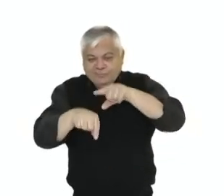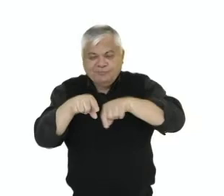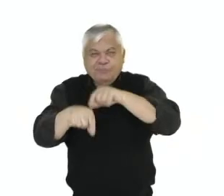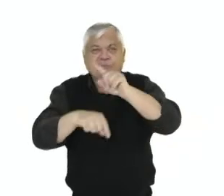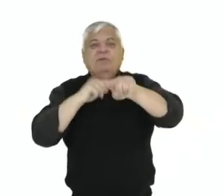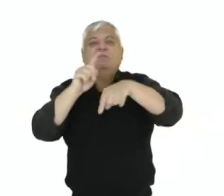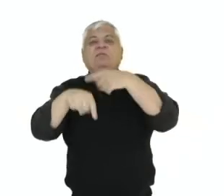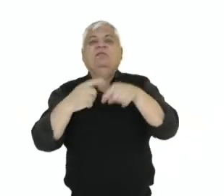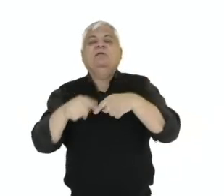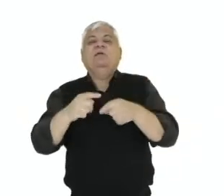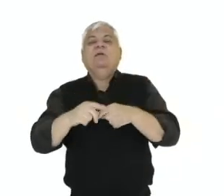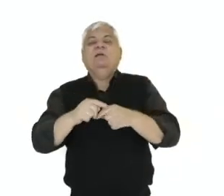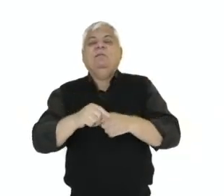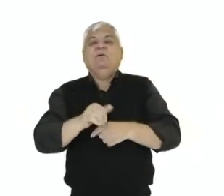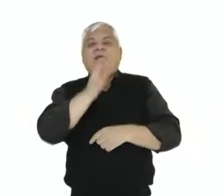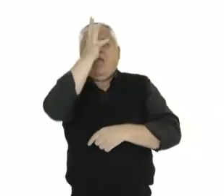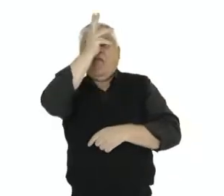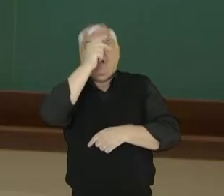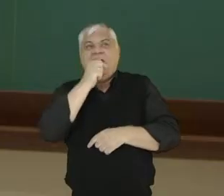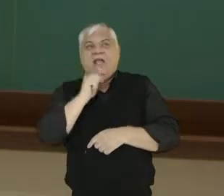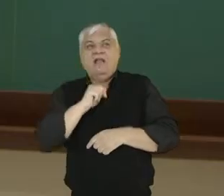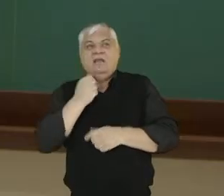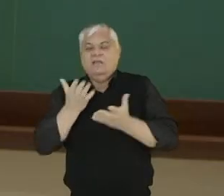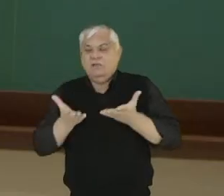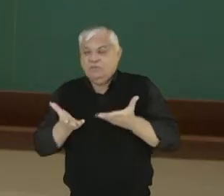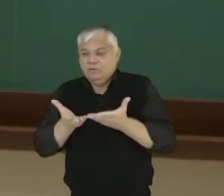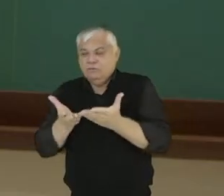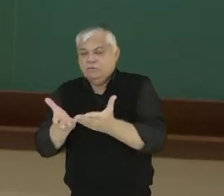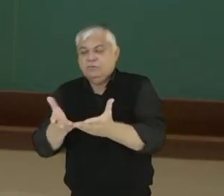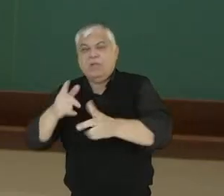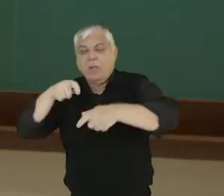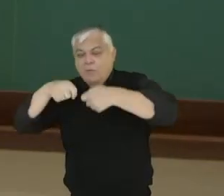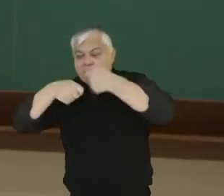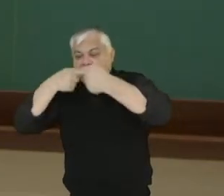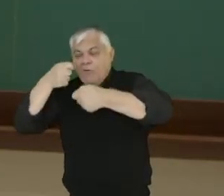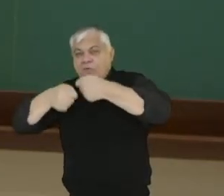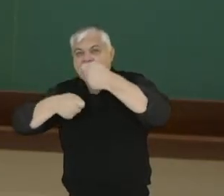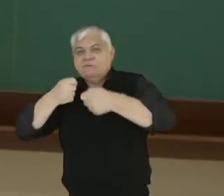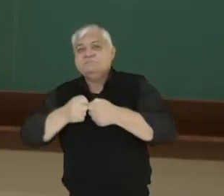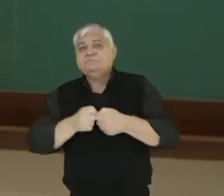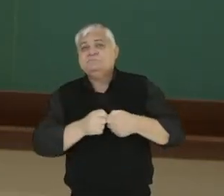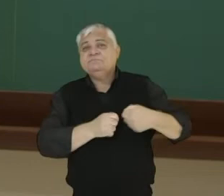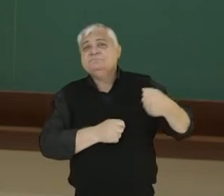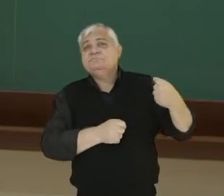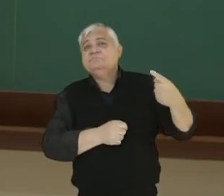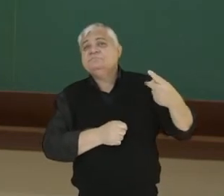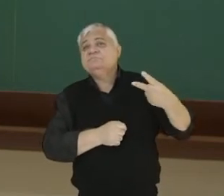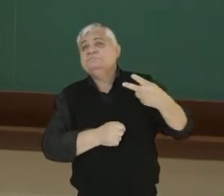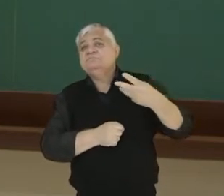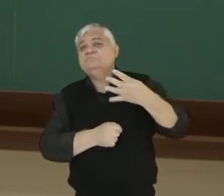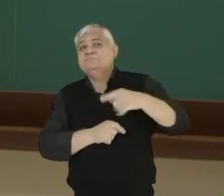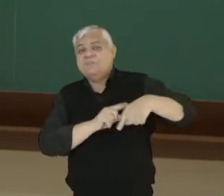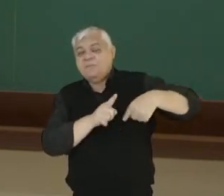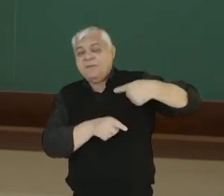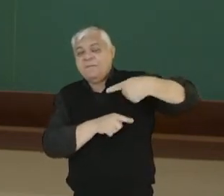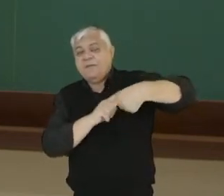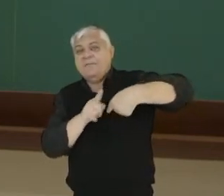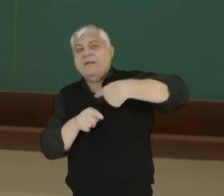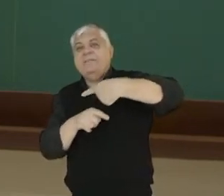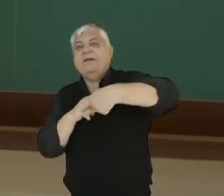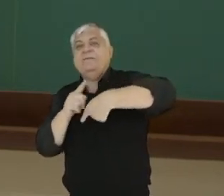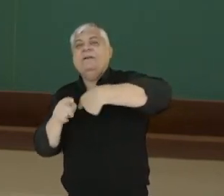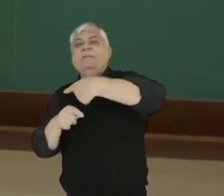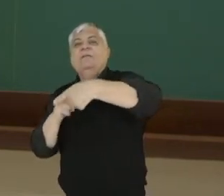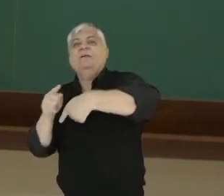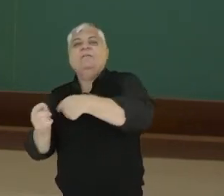né, viram rango para o ser humano, certo? E tem uma seta mostrando o símbolo de energia, uma seta dando a ideia de continuidade